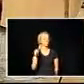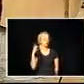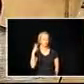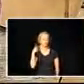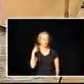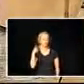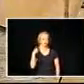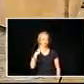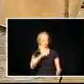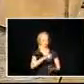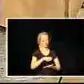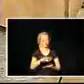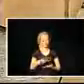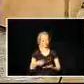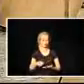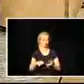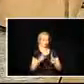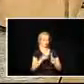primeira...